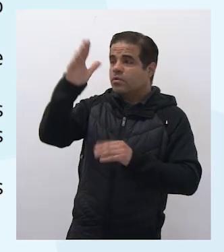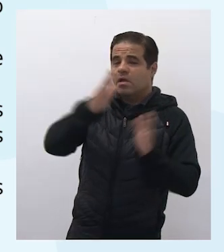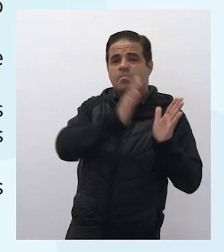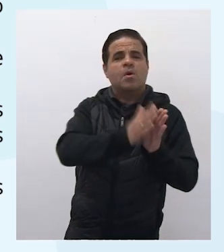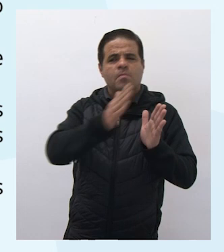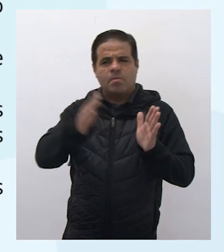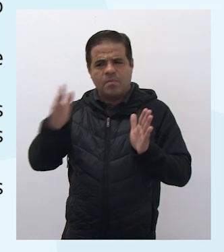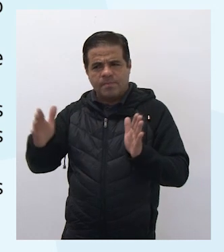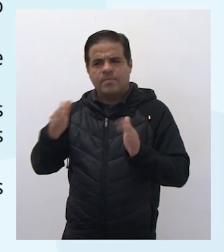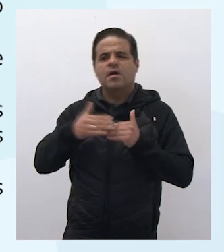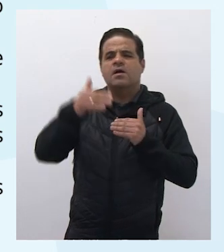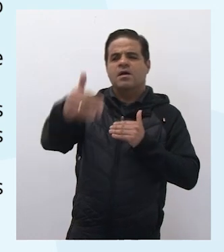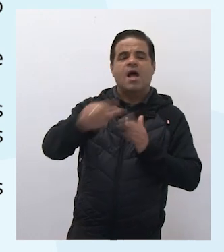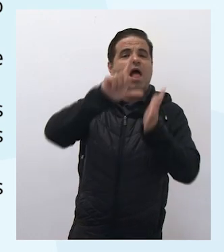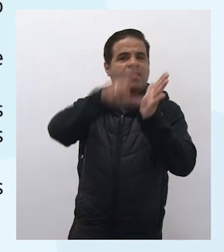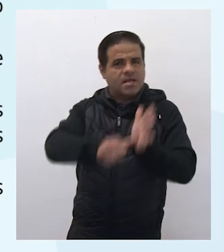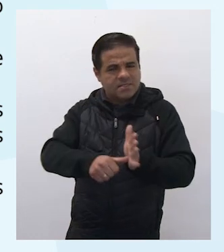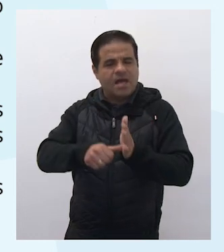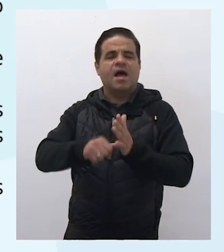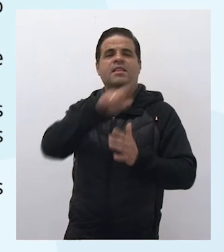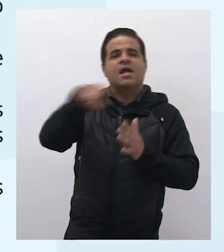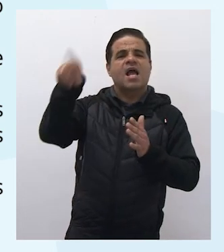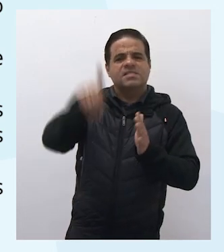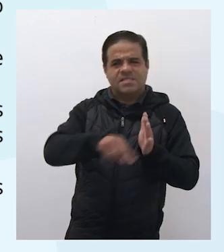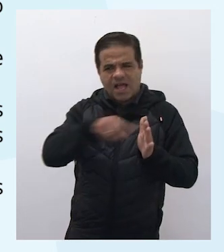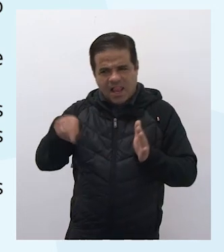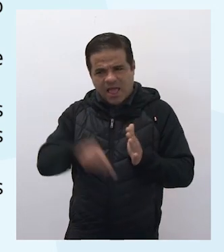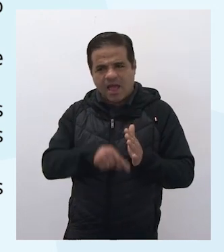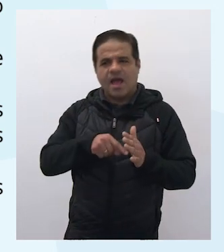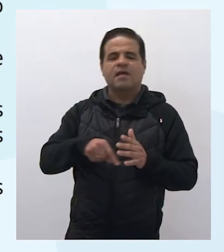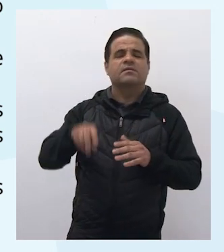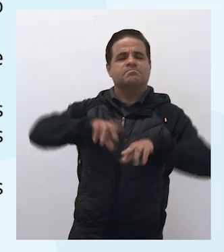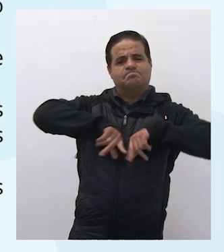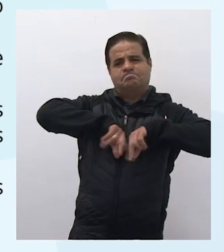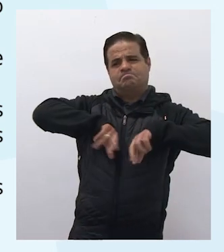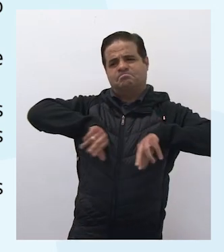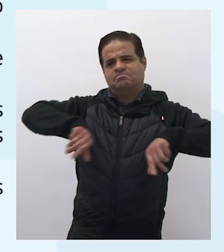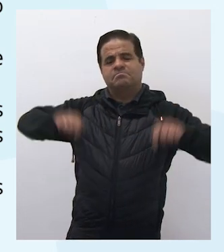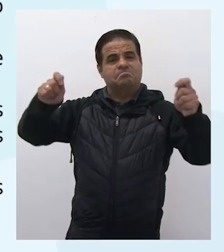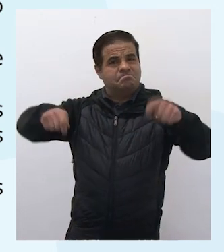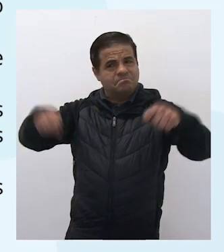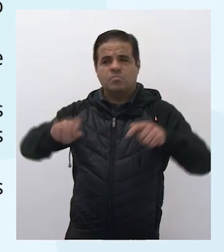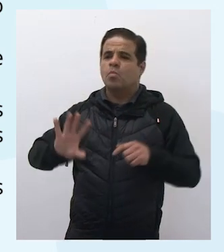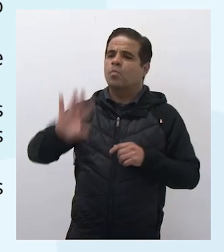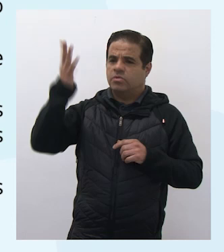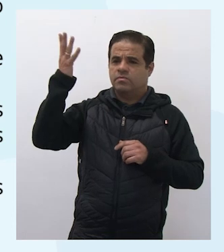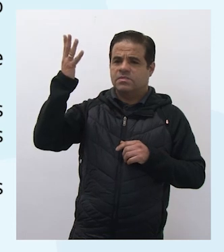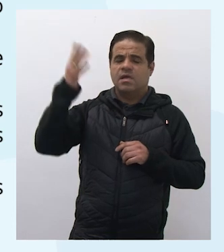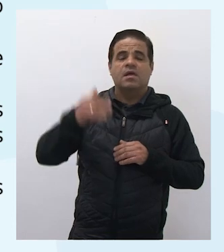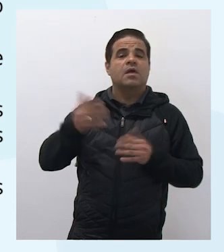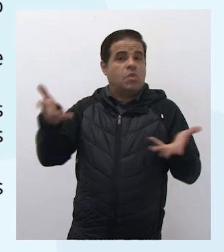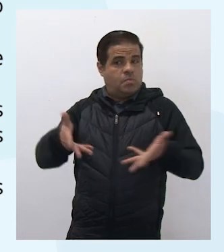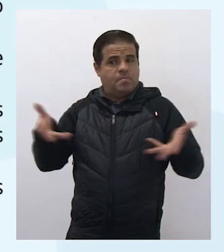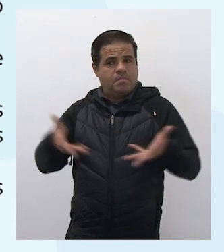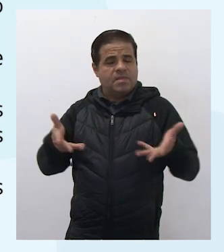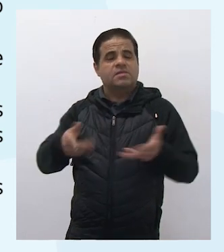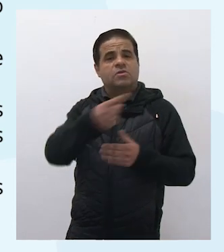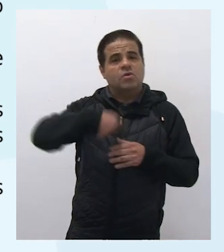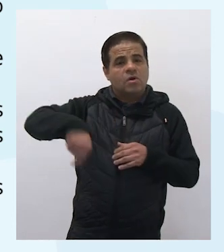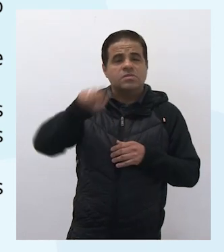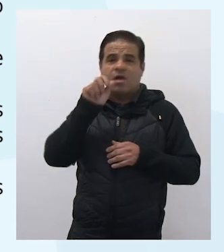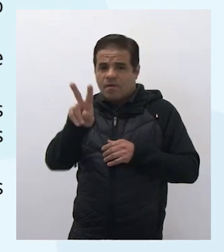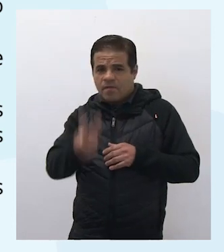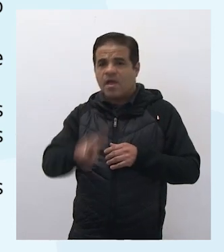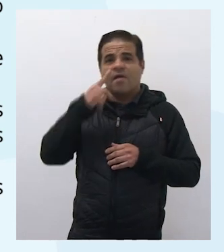etapas executadas, atrasadas, canceladas, por diversos motivos isso pode acontecer. No presente, nós vamos